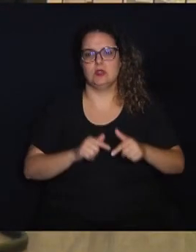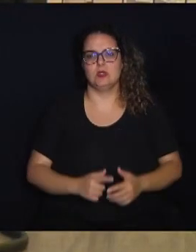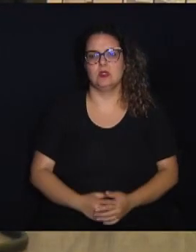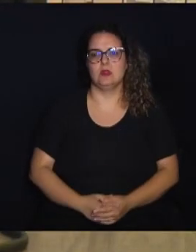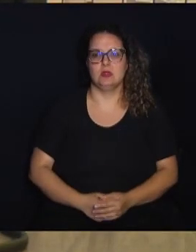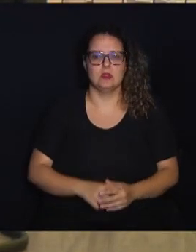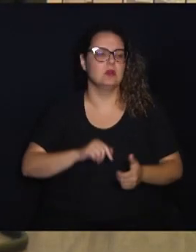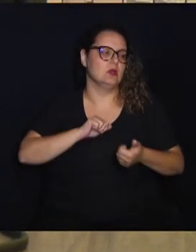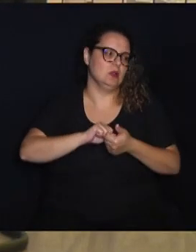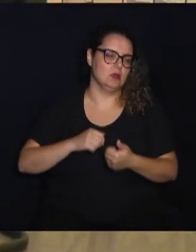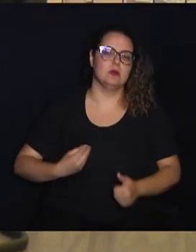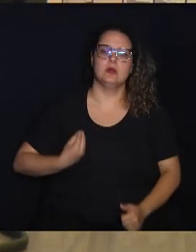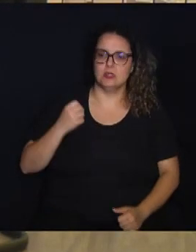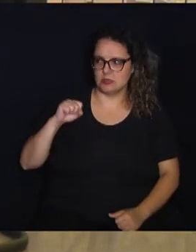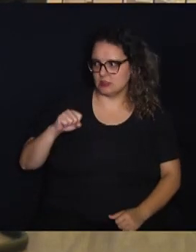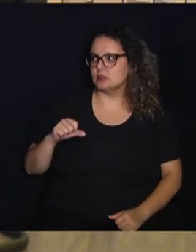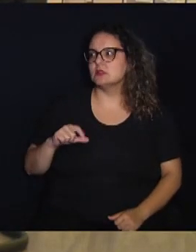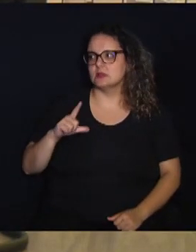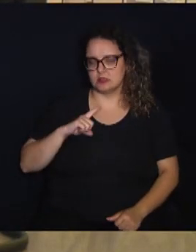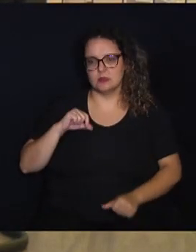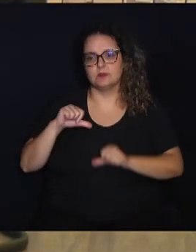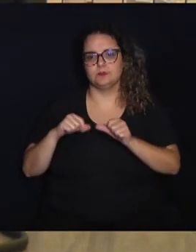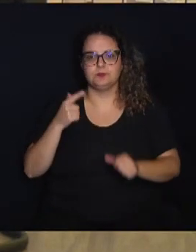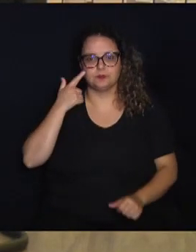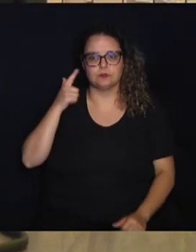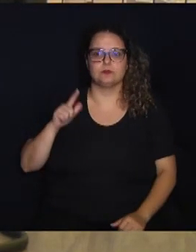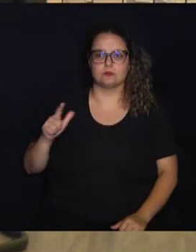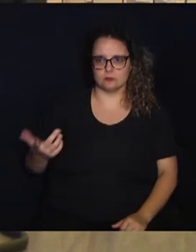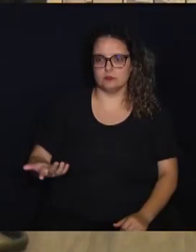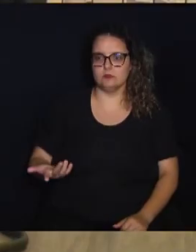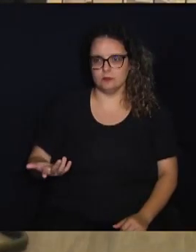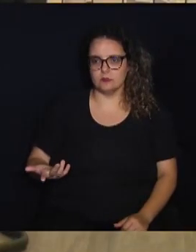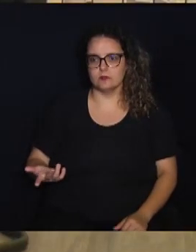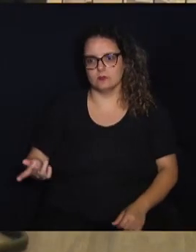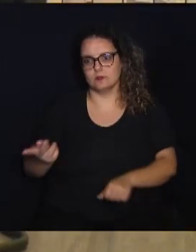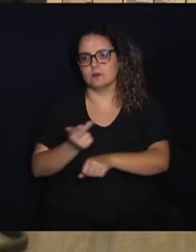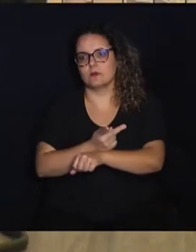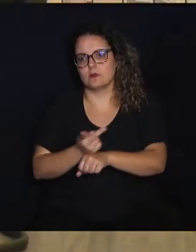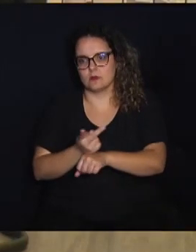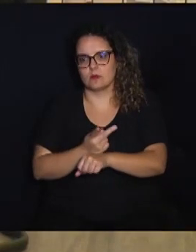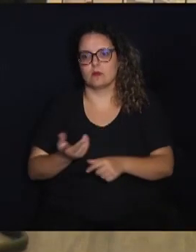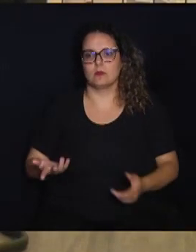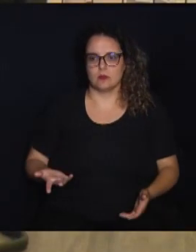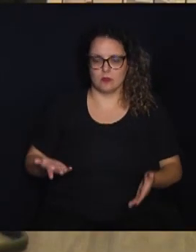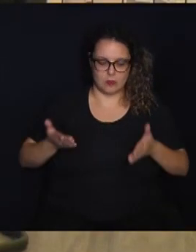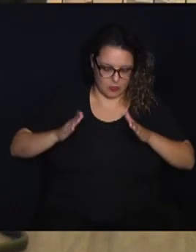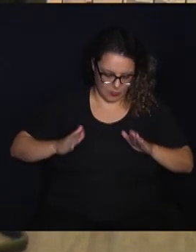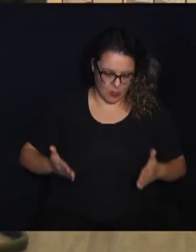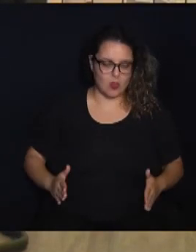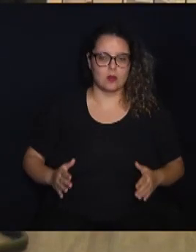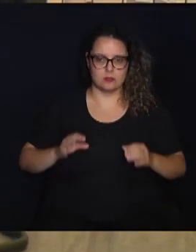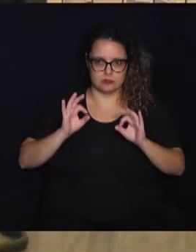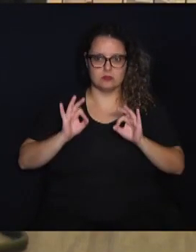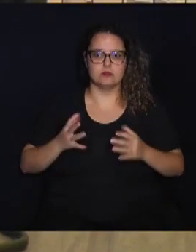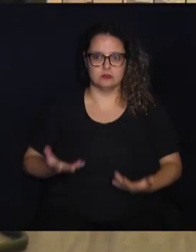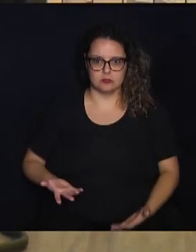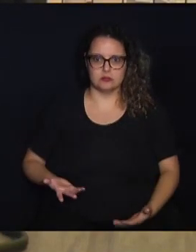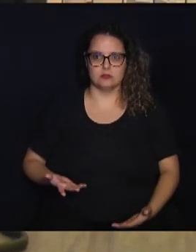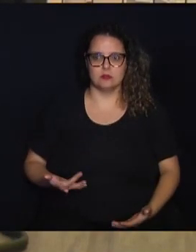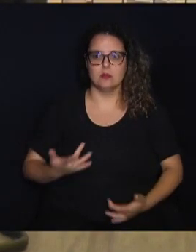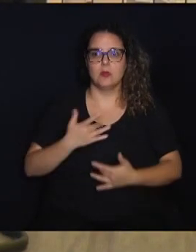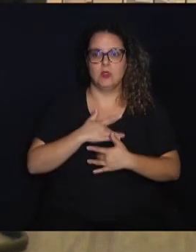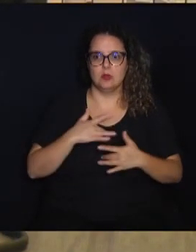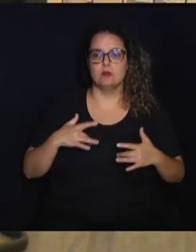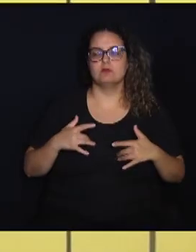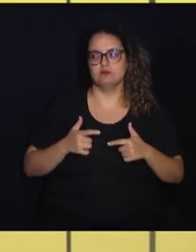qualidade de vida, né? tem mudado. Obviamente que continua-se a procura por uma questão física, vamos dizer assim, mas Tá. saúde tem